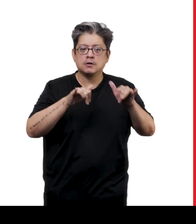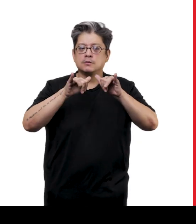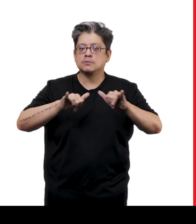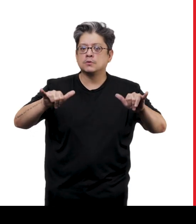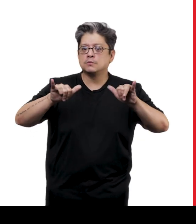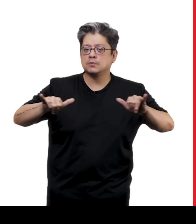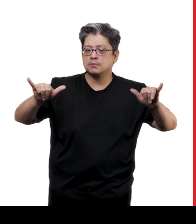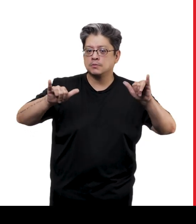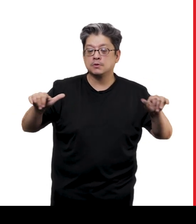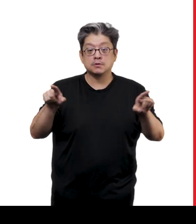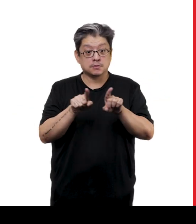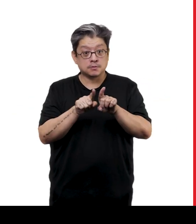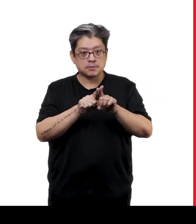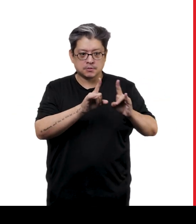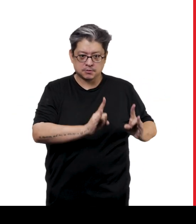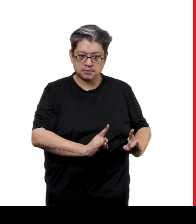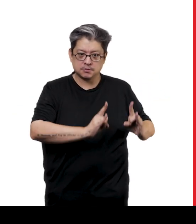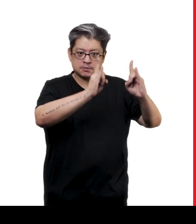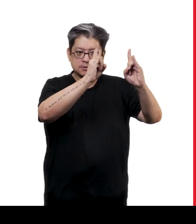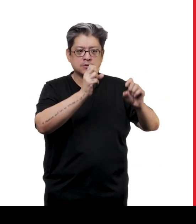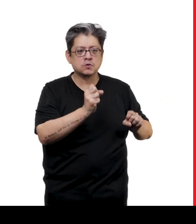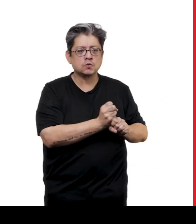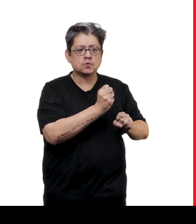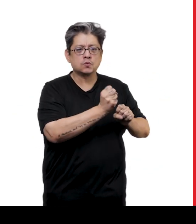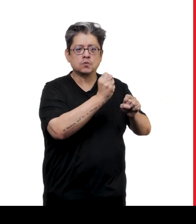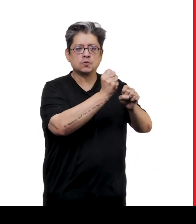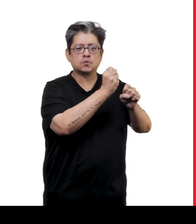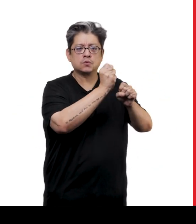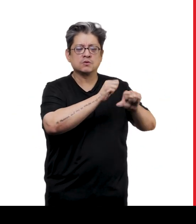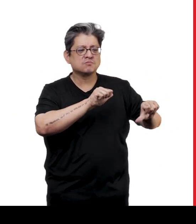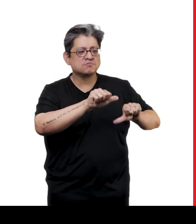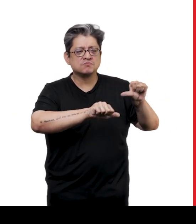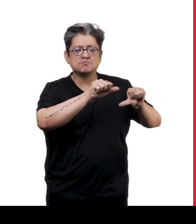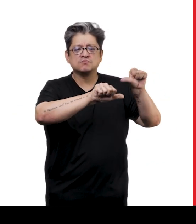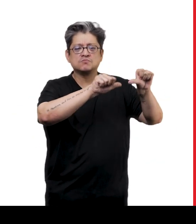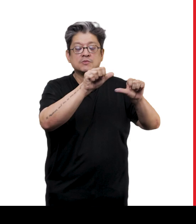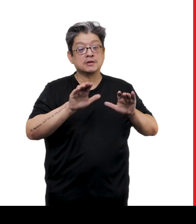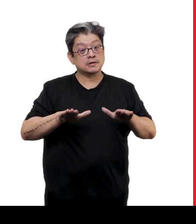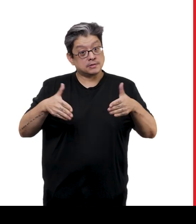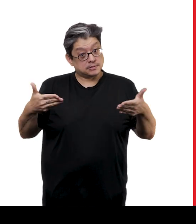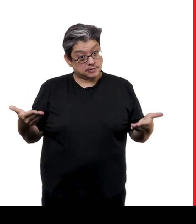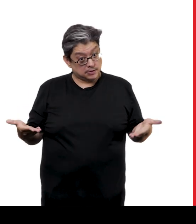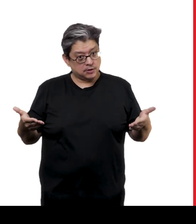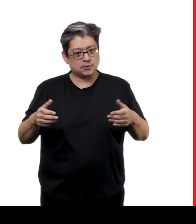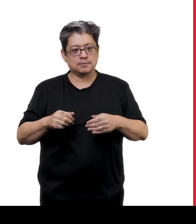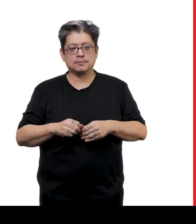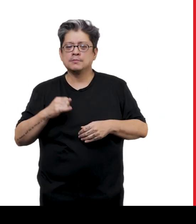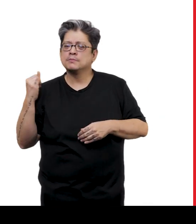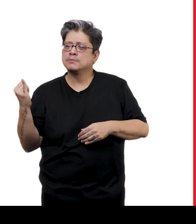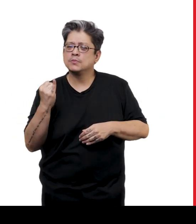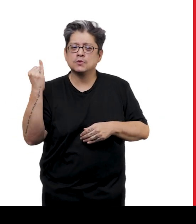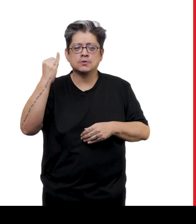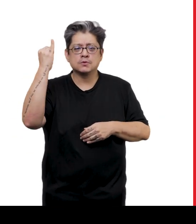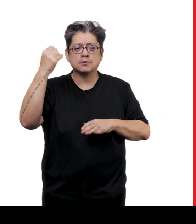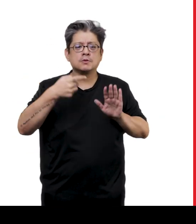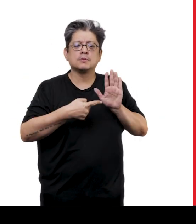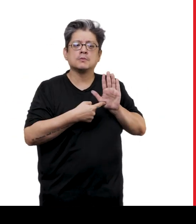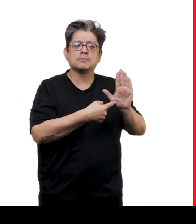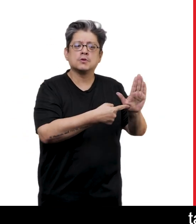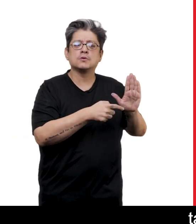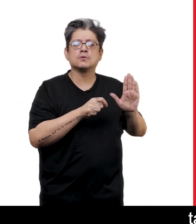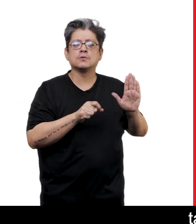ressalta-se a contribuição central da arquiteta Lina Bobardi, 1914 a